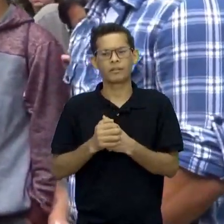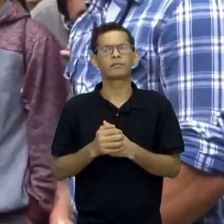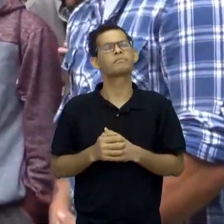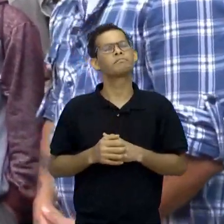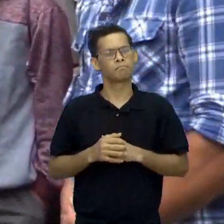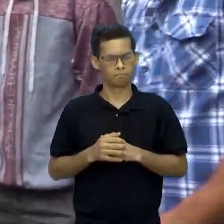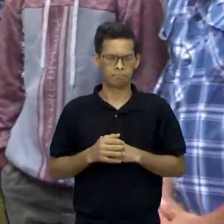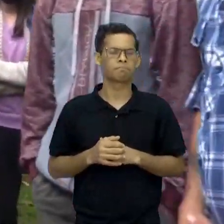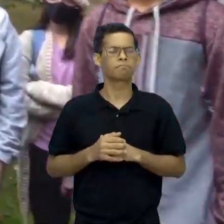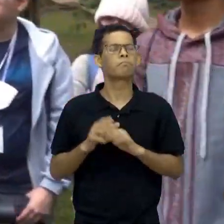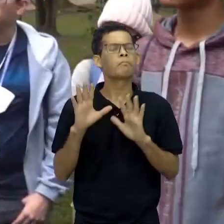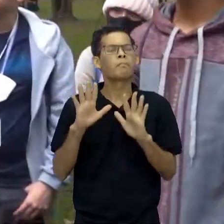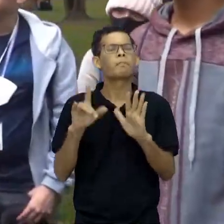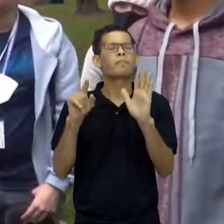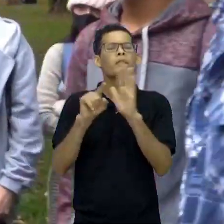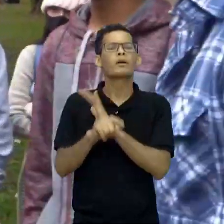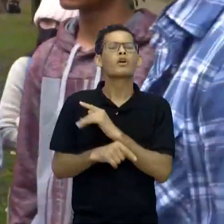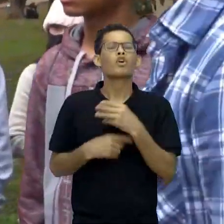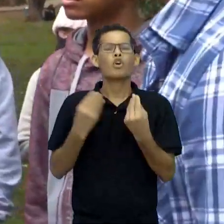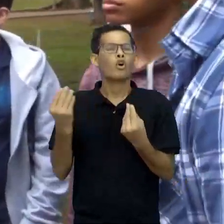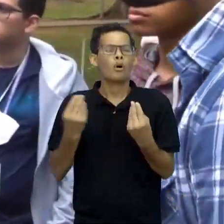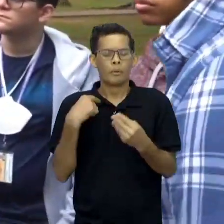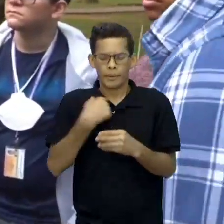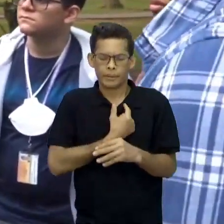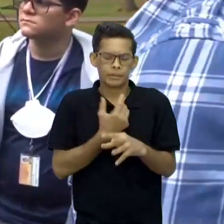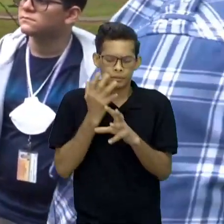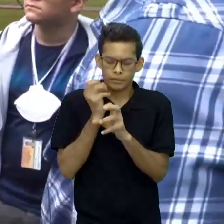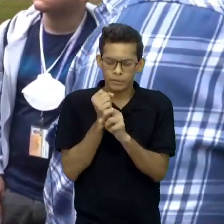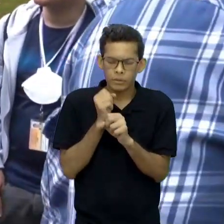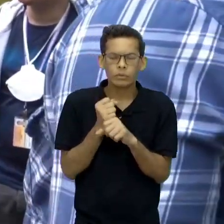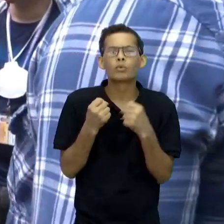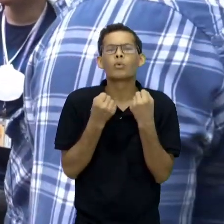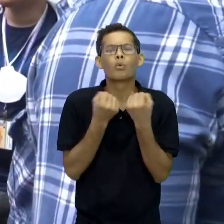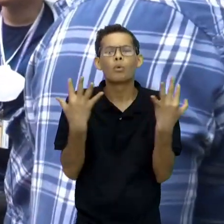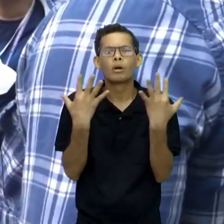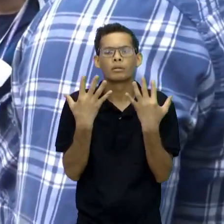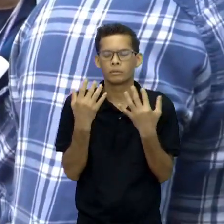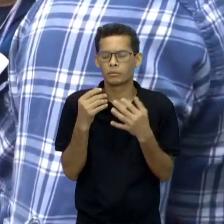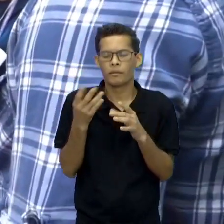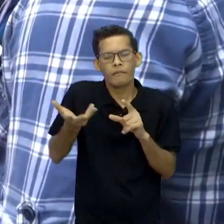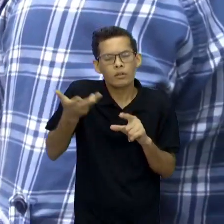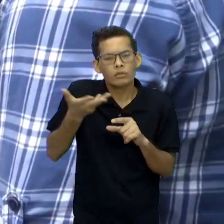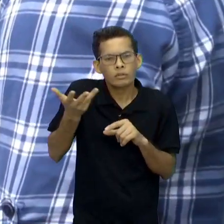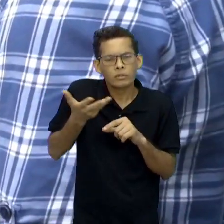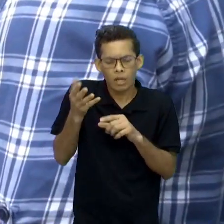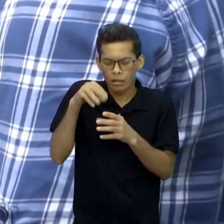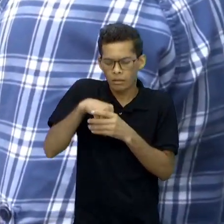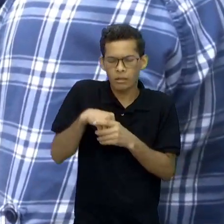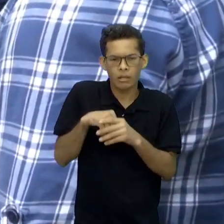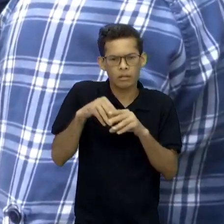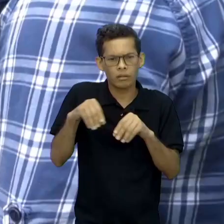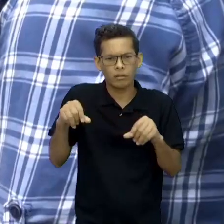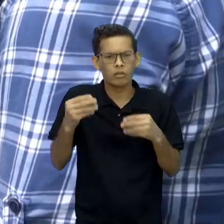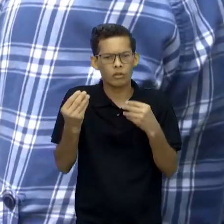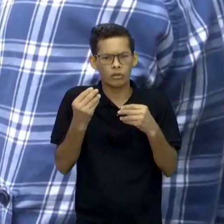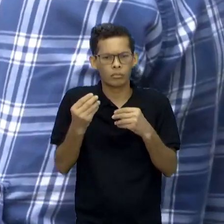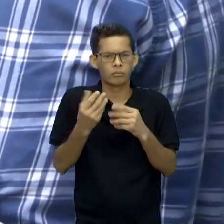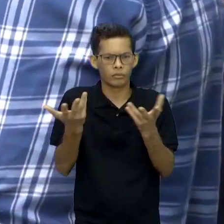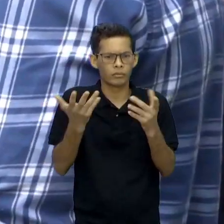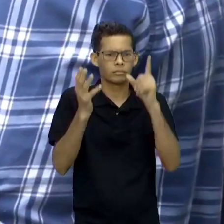profundidade? Aí que a gente tem que calcular qual é a velocidade de propagação da onda no subsolo. Então agora eu vou fazer a pergunta